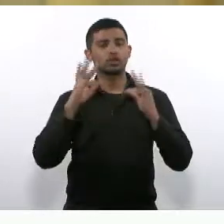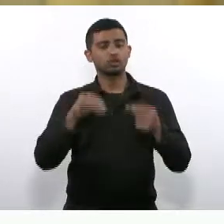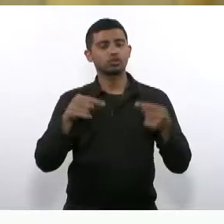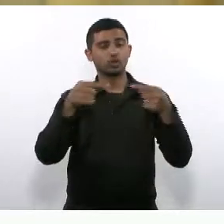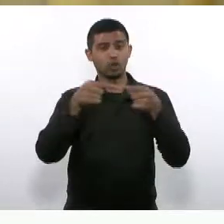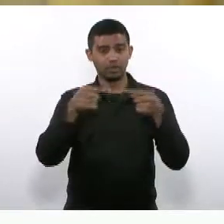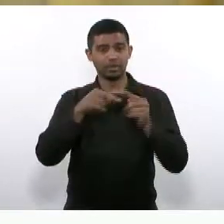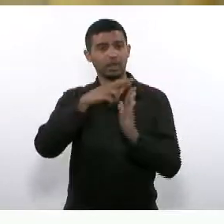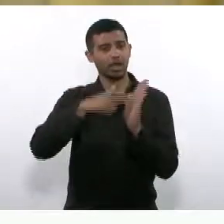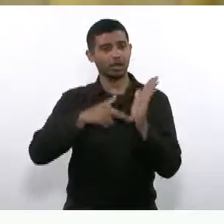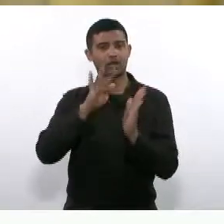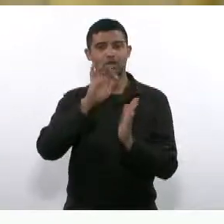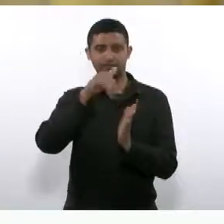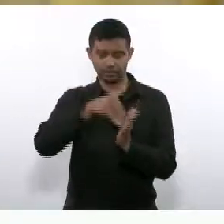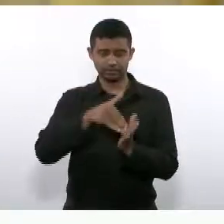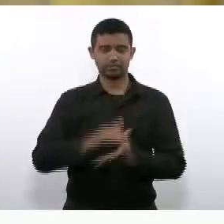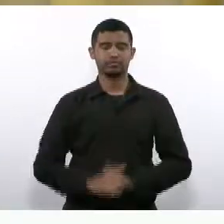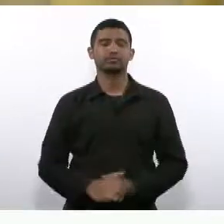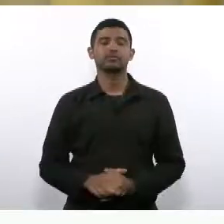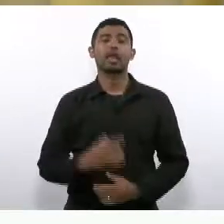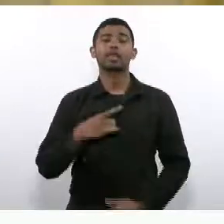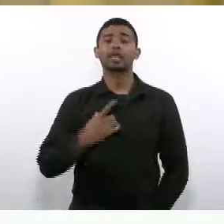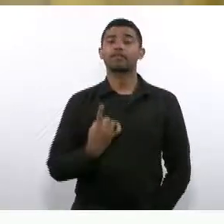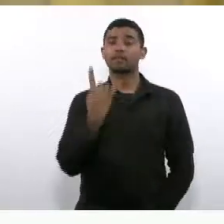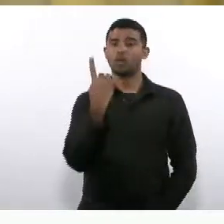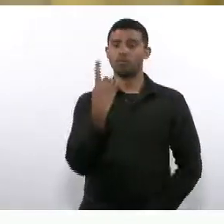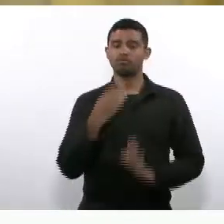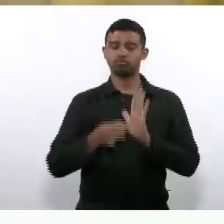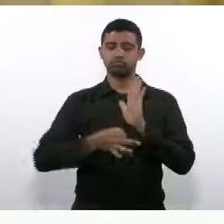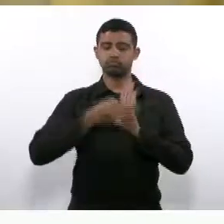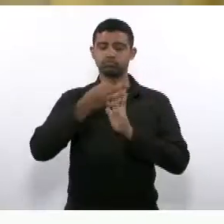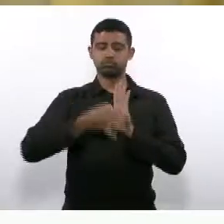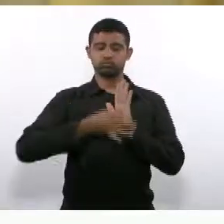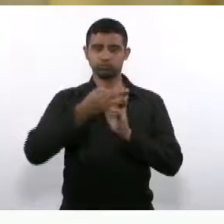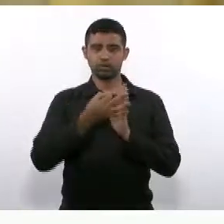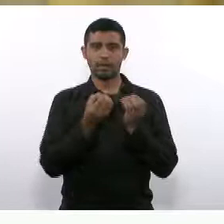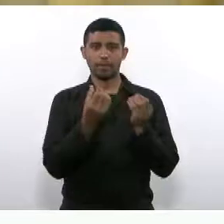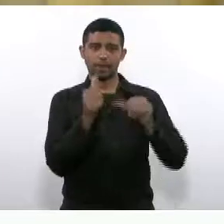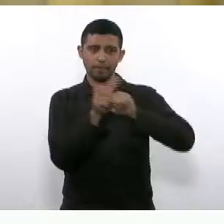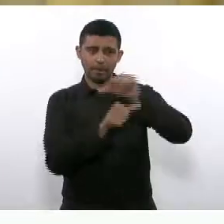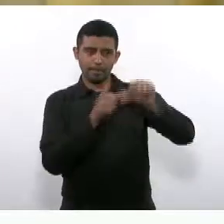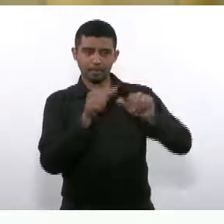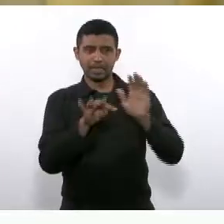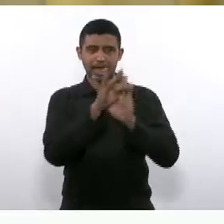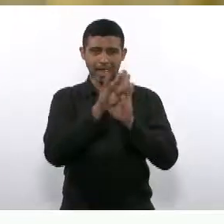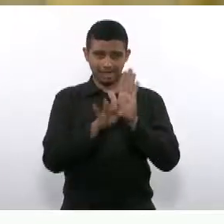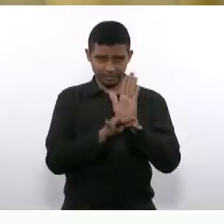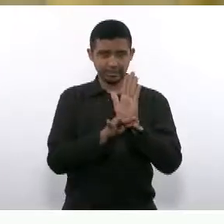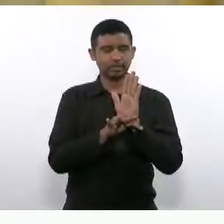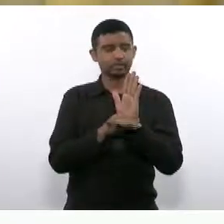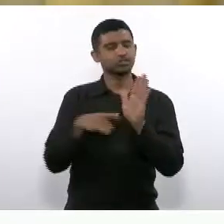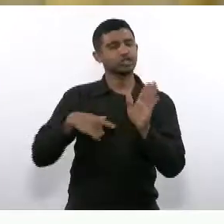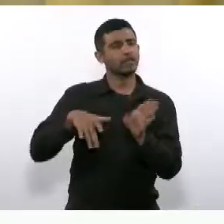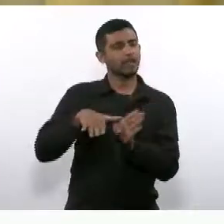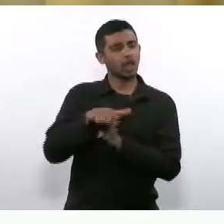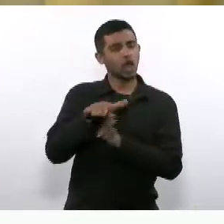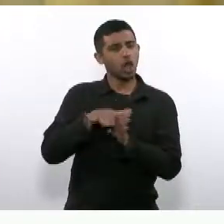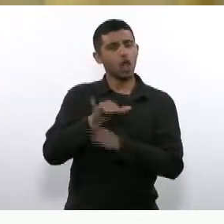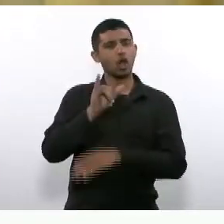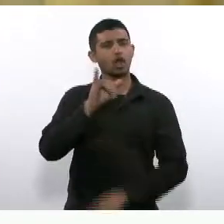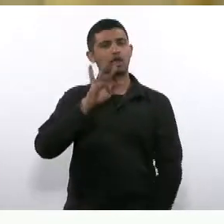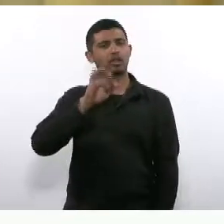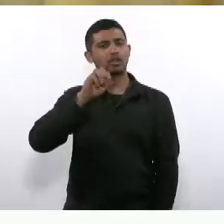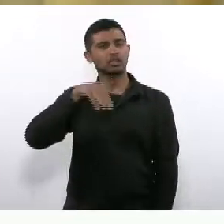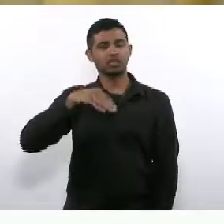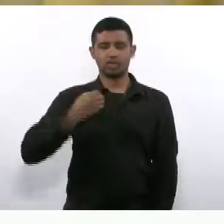relatório final. Teve uma sugestão de alteração de texto da recomendação, item número